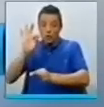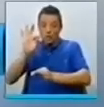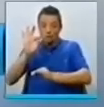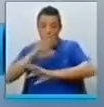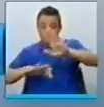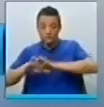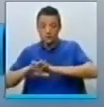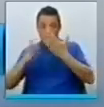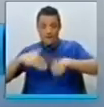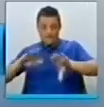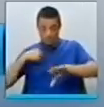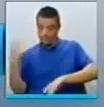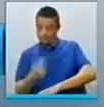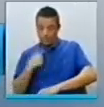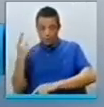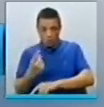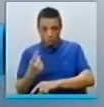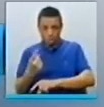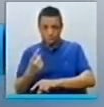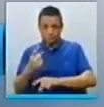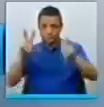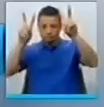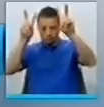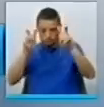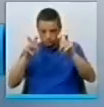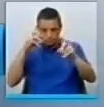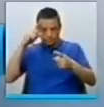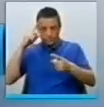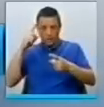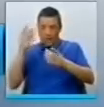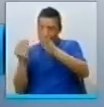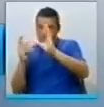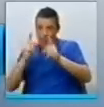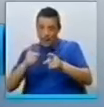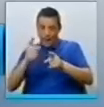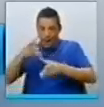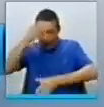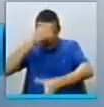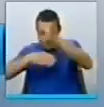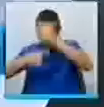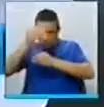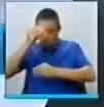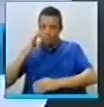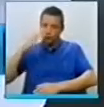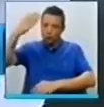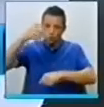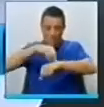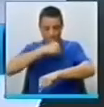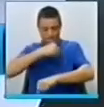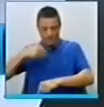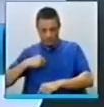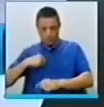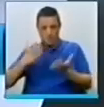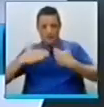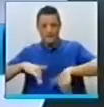e isto para nós é um tema Digamos um objeto de de aprendizagem para os nossos futuros médicos portanto até